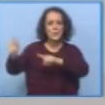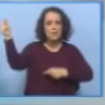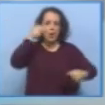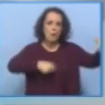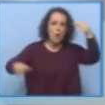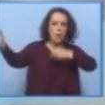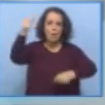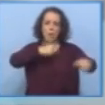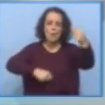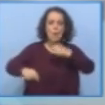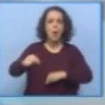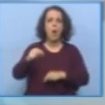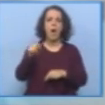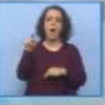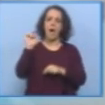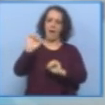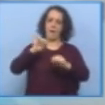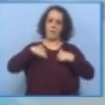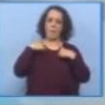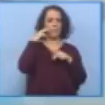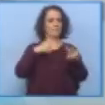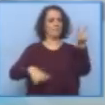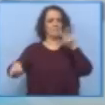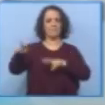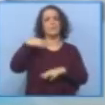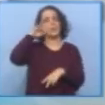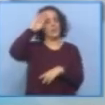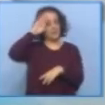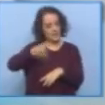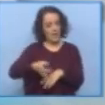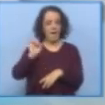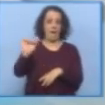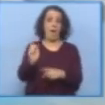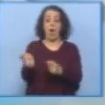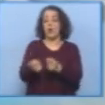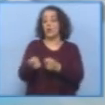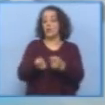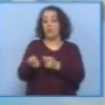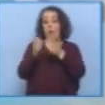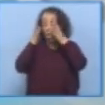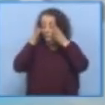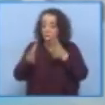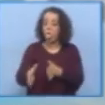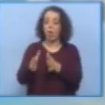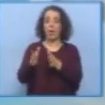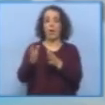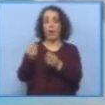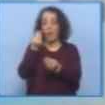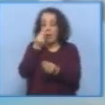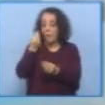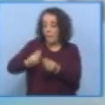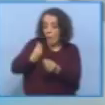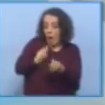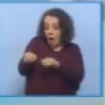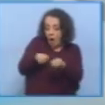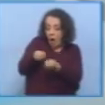que frutos recolhia também? Sei que quem está na organização esgota-se nas logísticas e nas preocupações, mas o